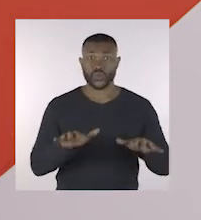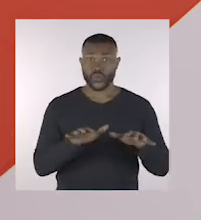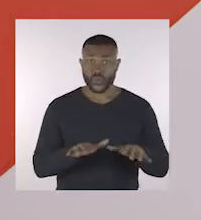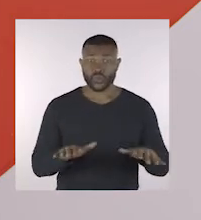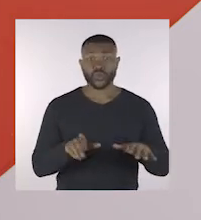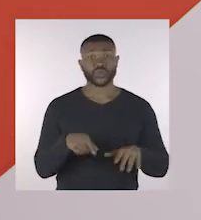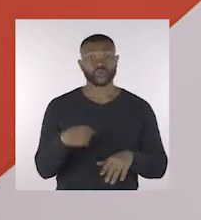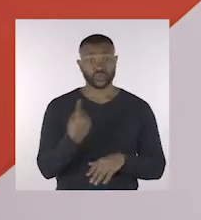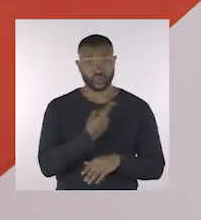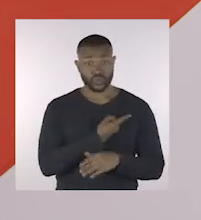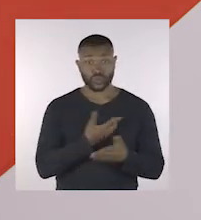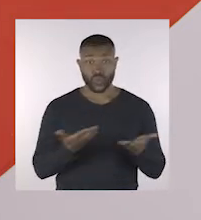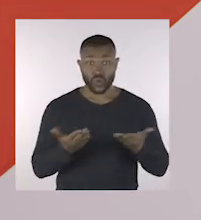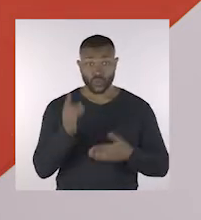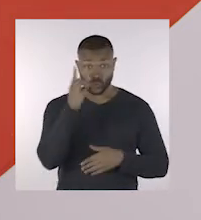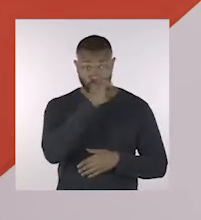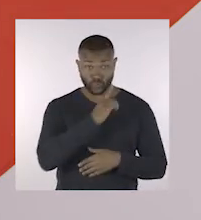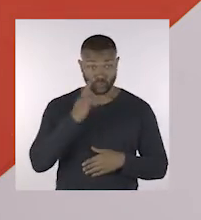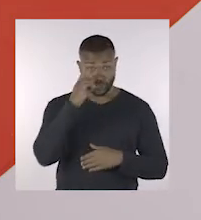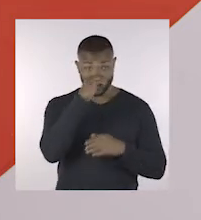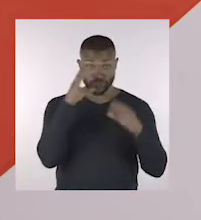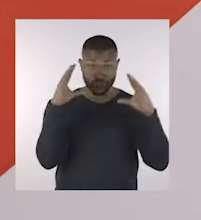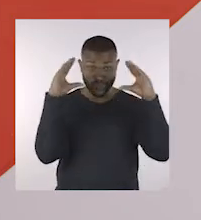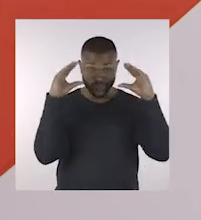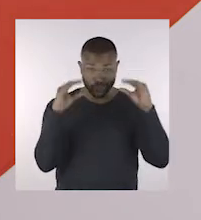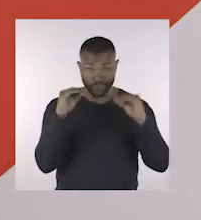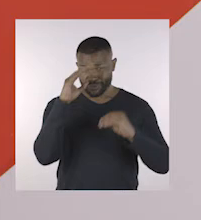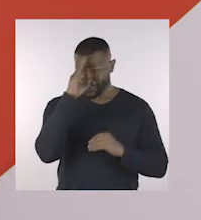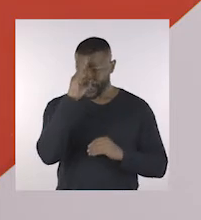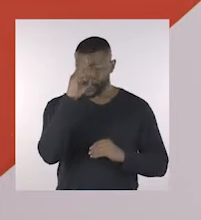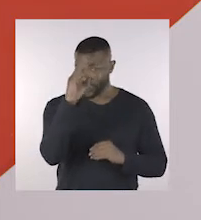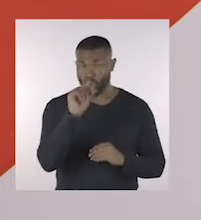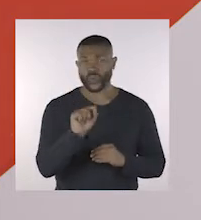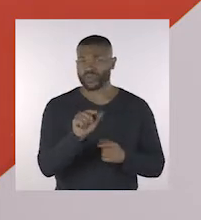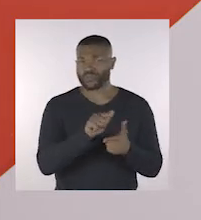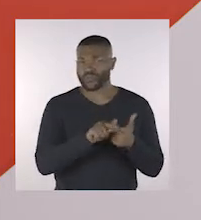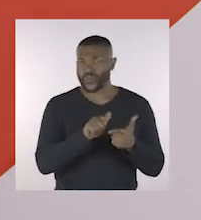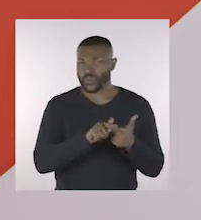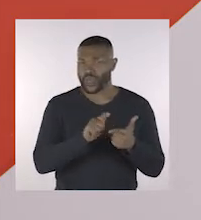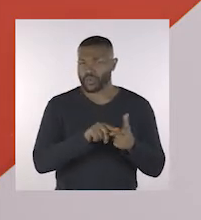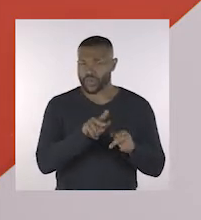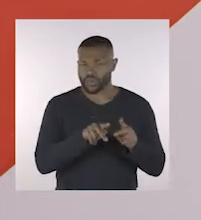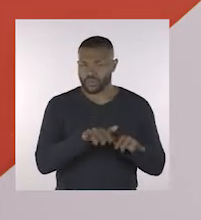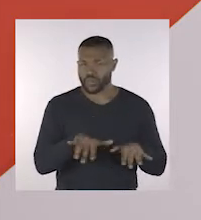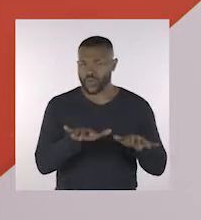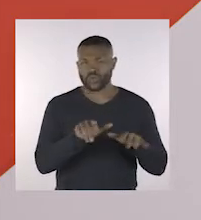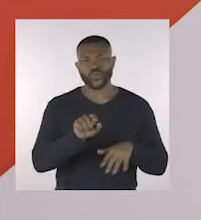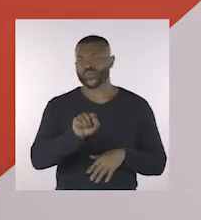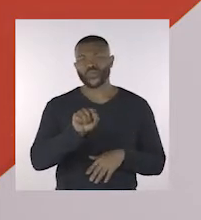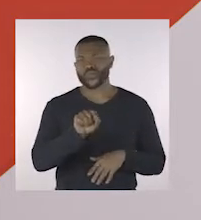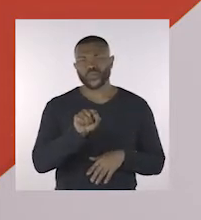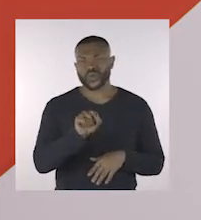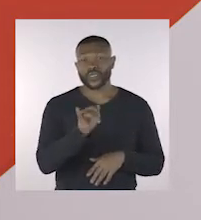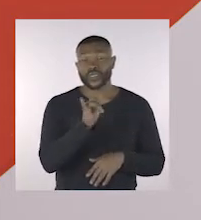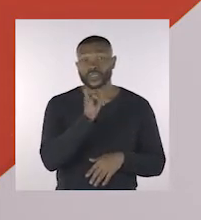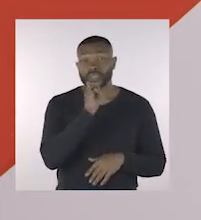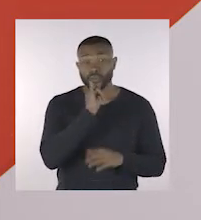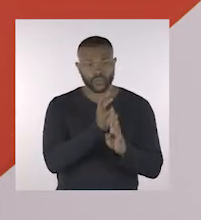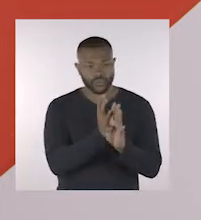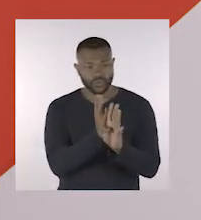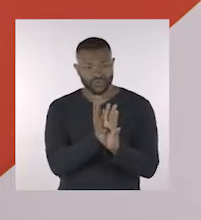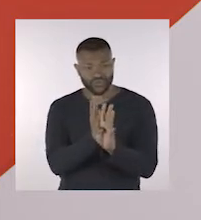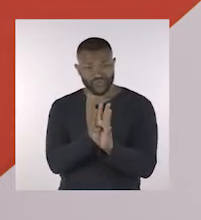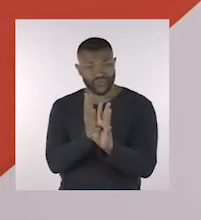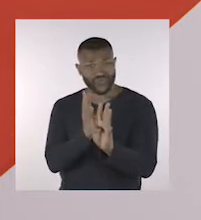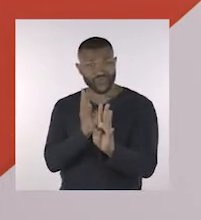a população e já que nós estamos no domingo à noite e a principal problema da população é aqui é